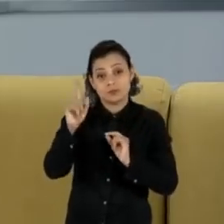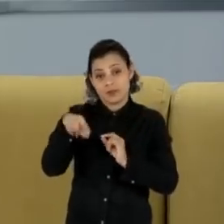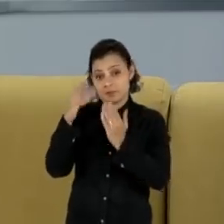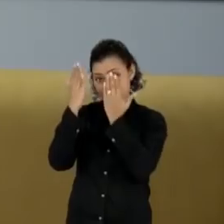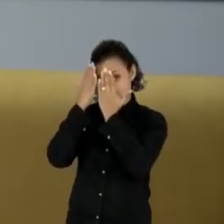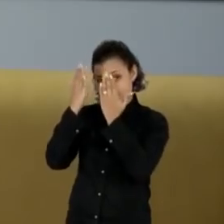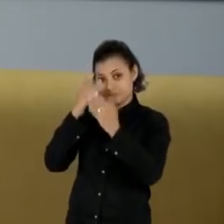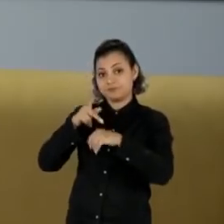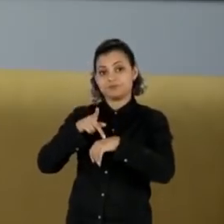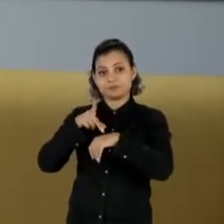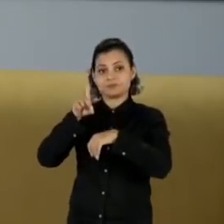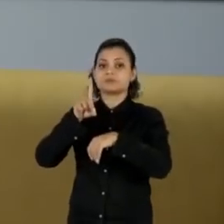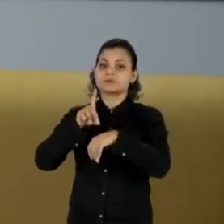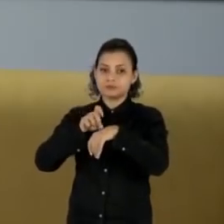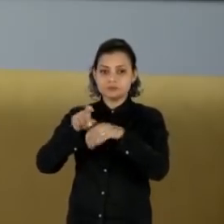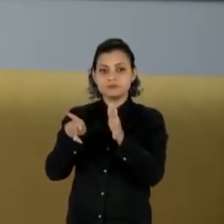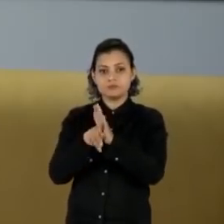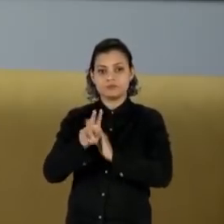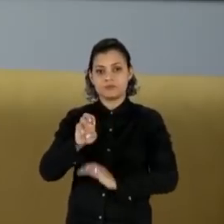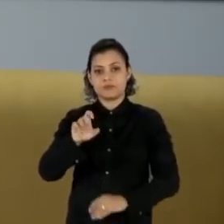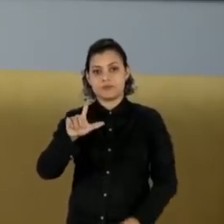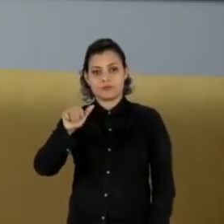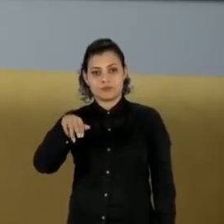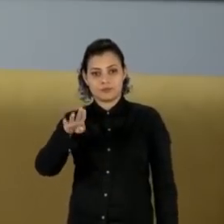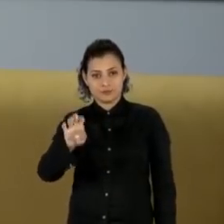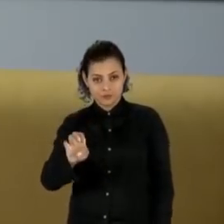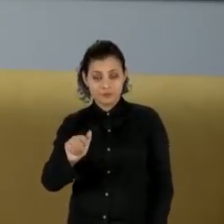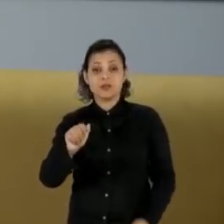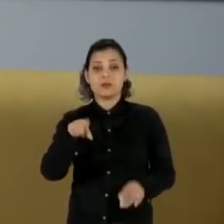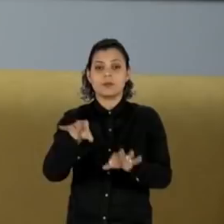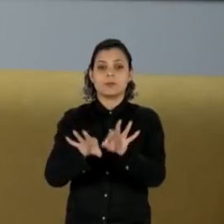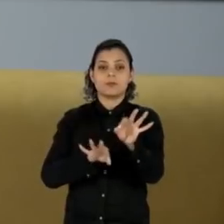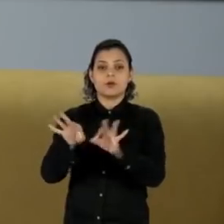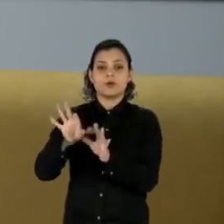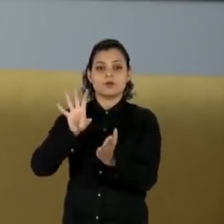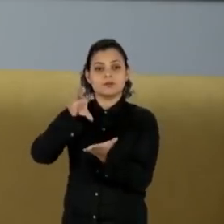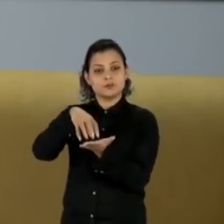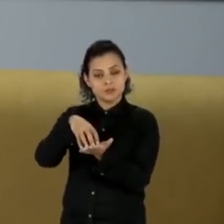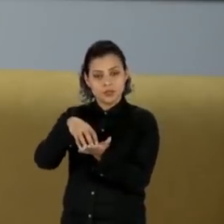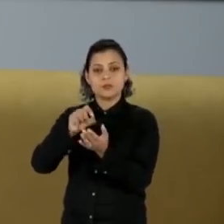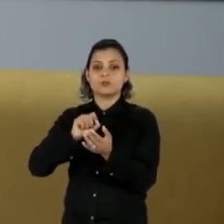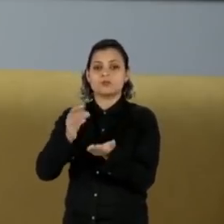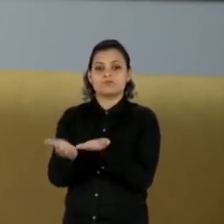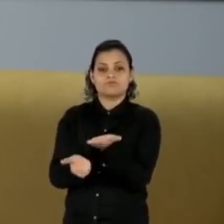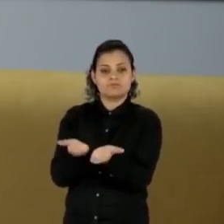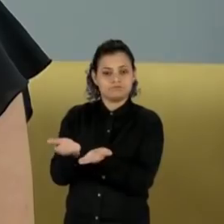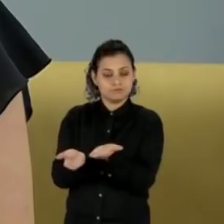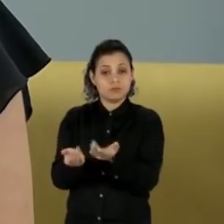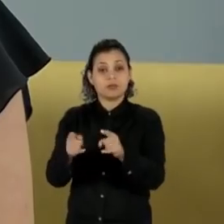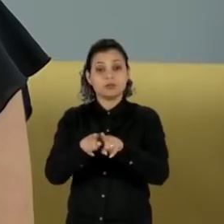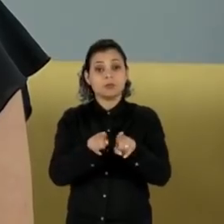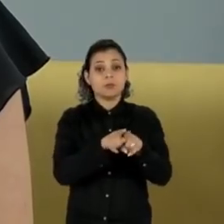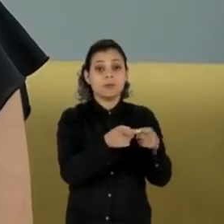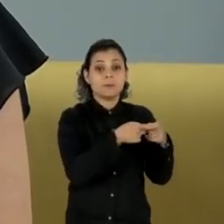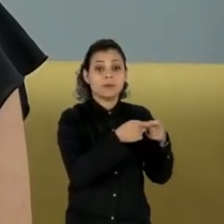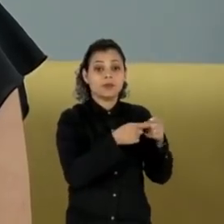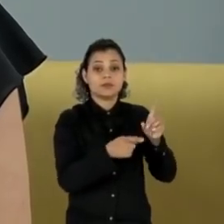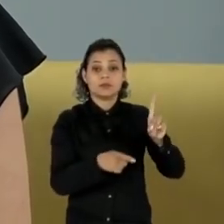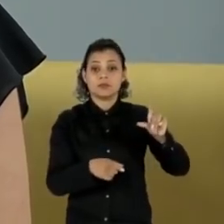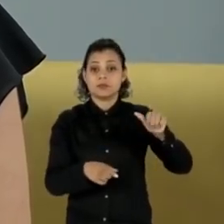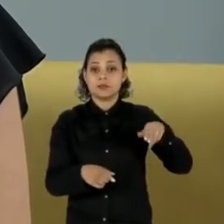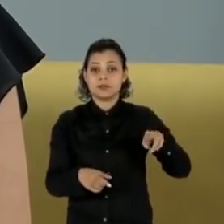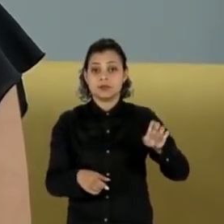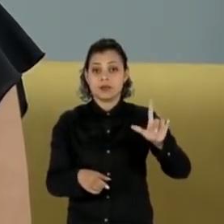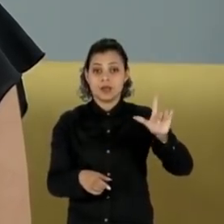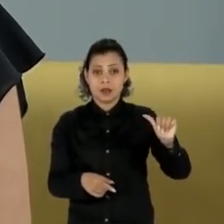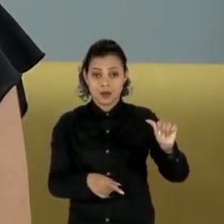psicóloga e mestre em educação sexual elaine a francisco do projeto abordar espaço terapêutico ea médica legista danielle